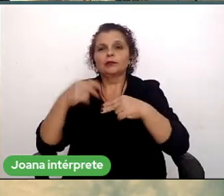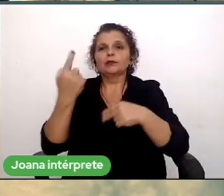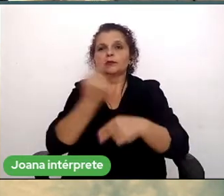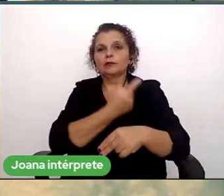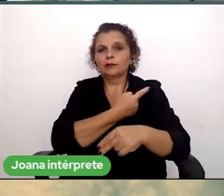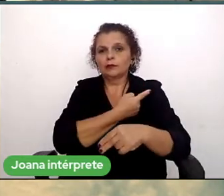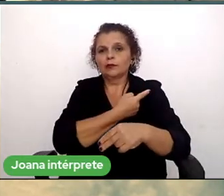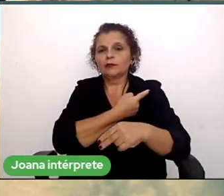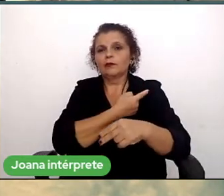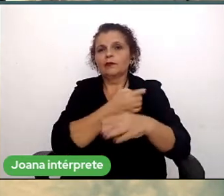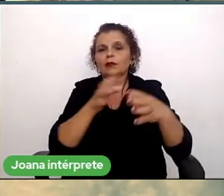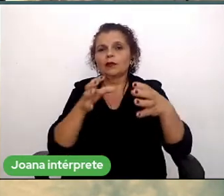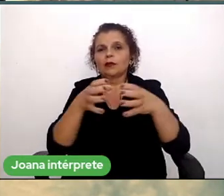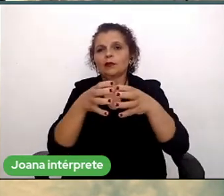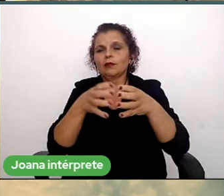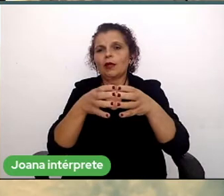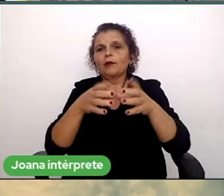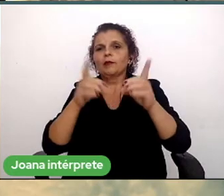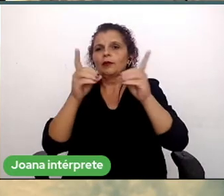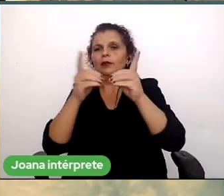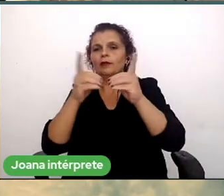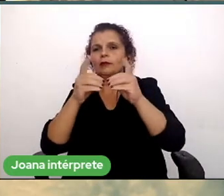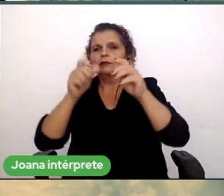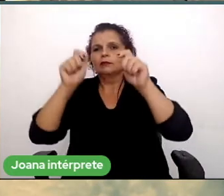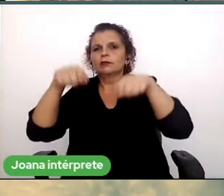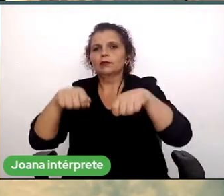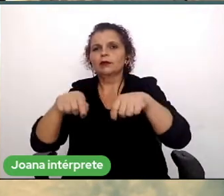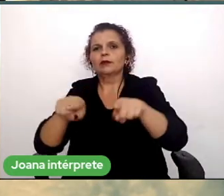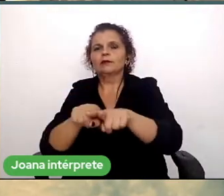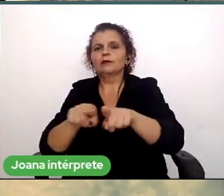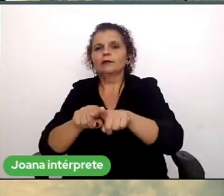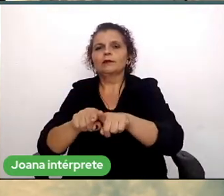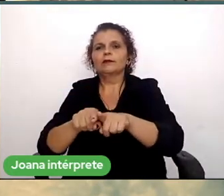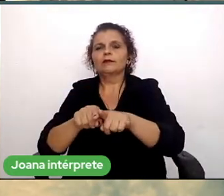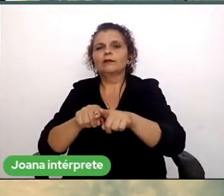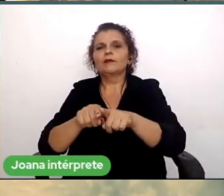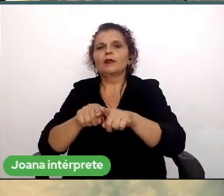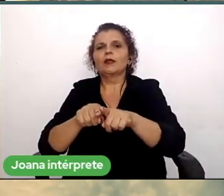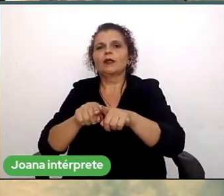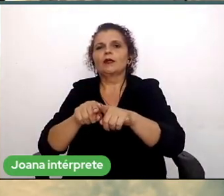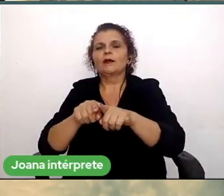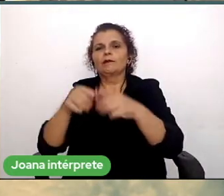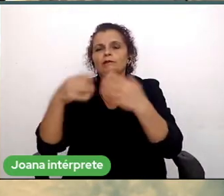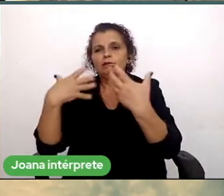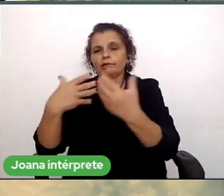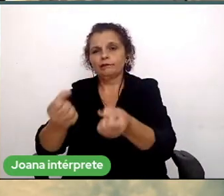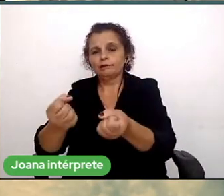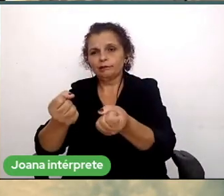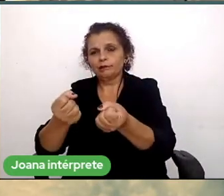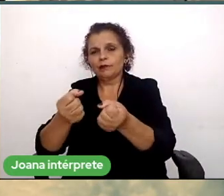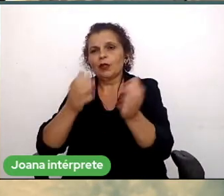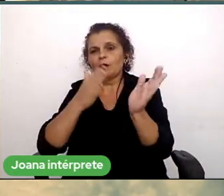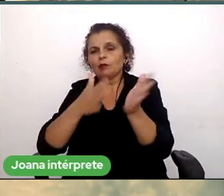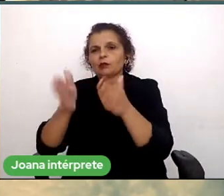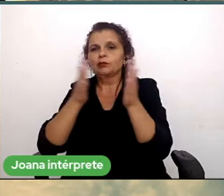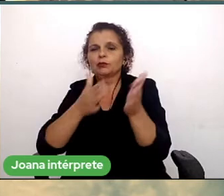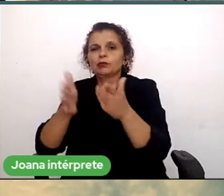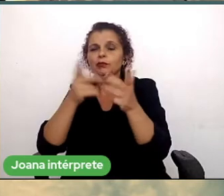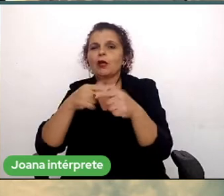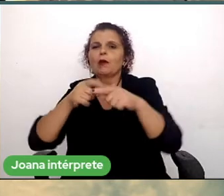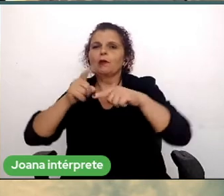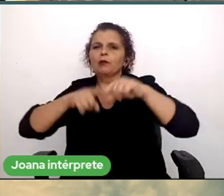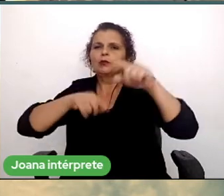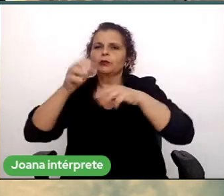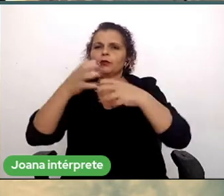antigo e dentro da cliente que vai assumir esse esse esse produto de alguma forma